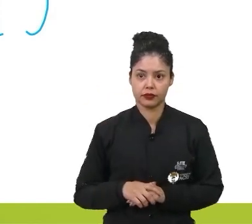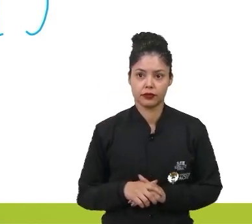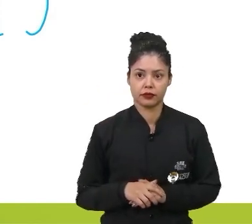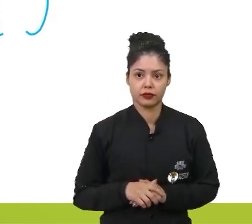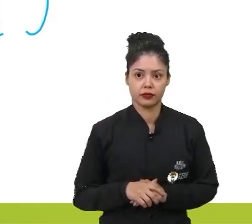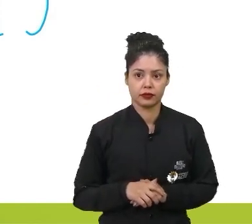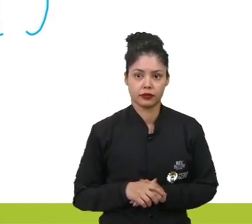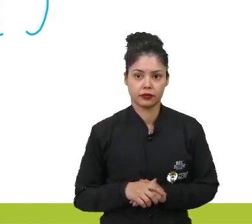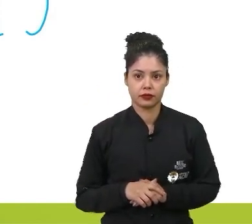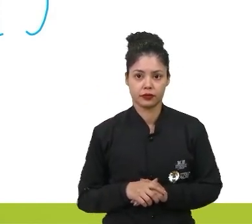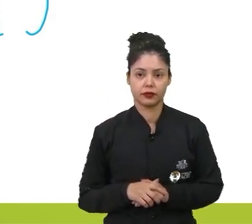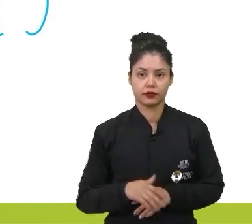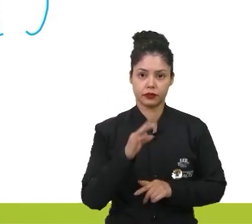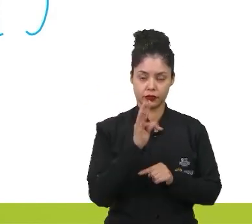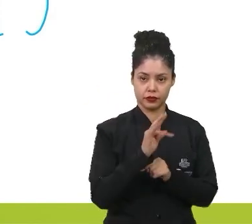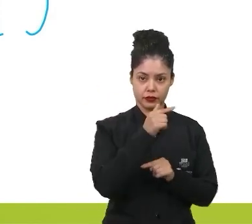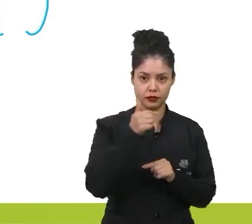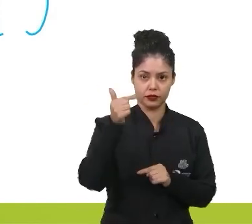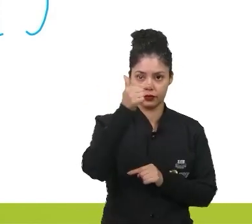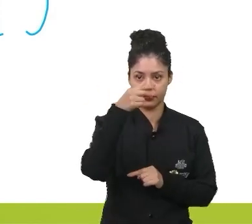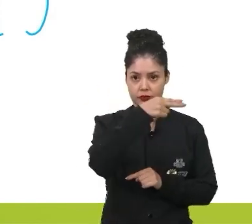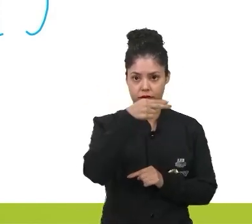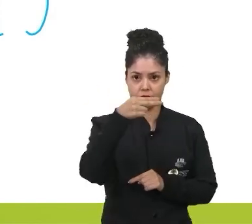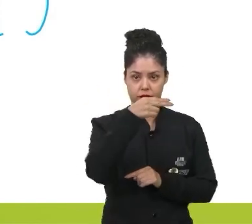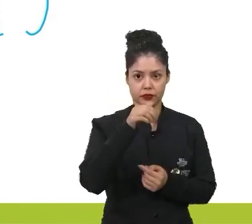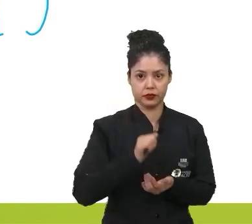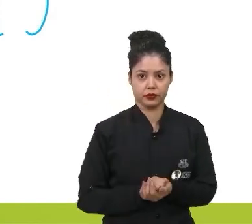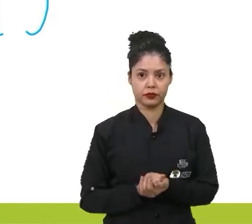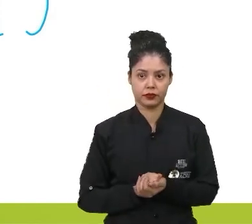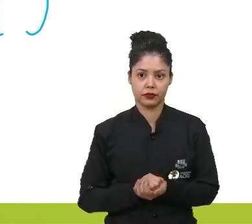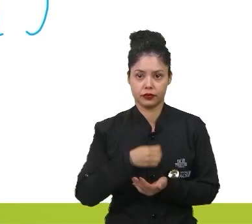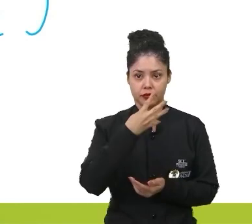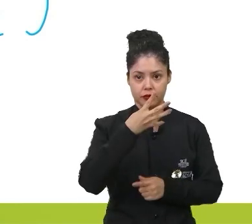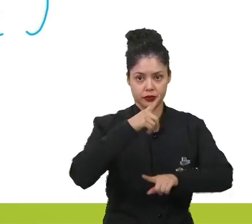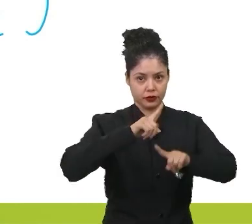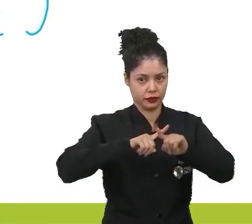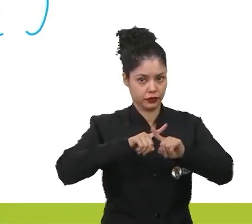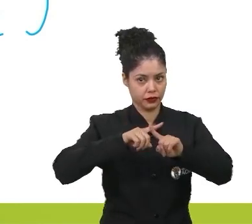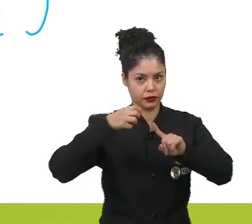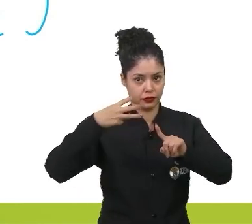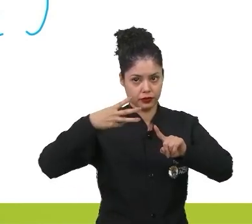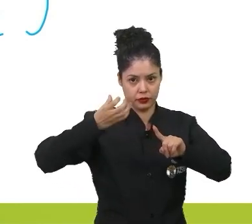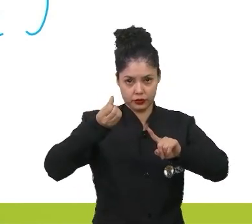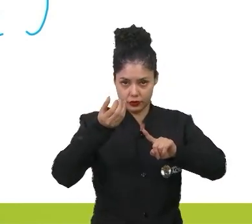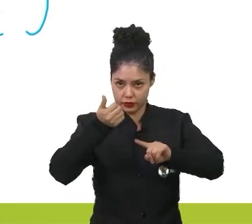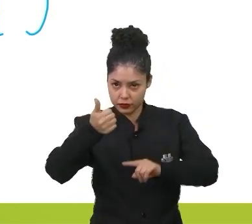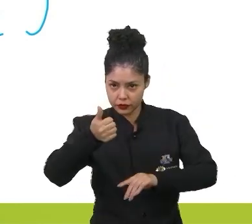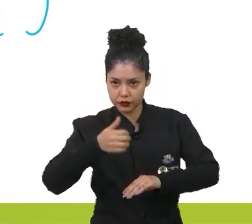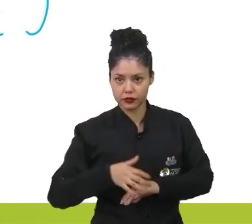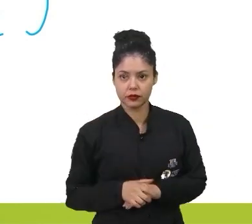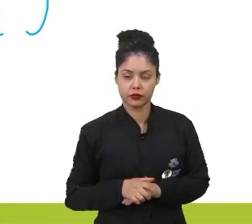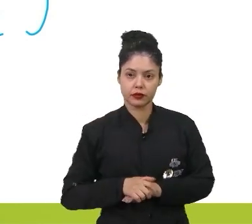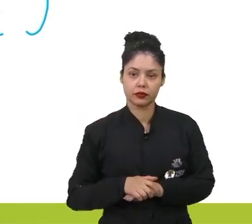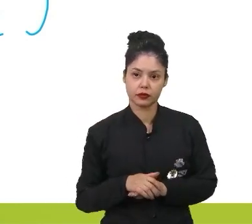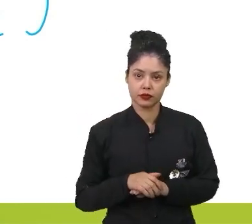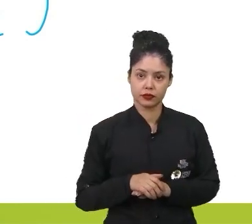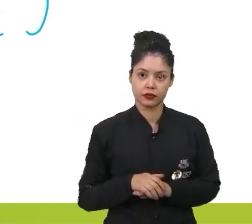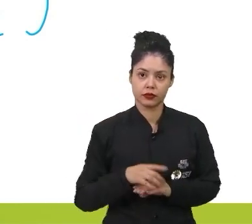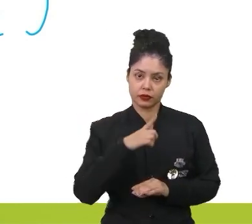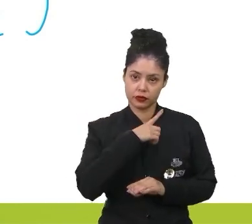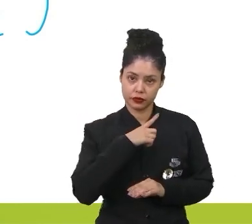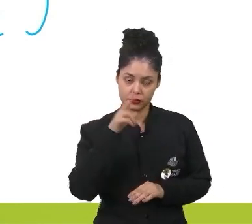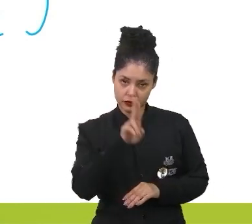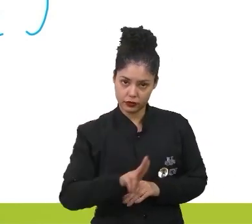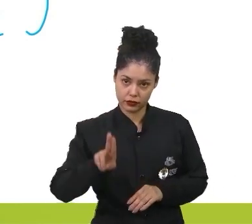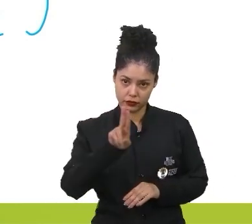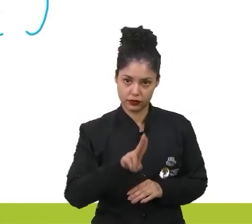eu tenho T igual a 4 vezes 361. Vou pegar essa potência aqui